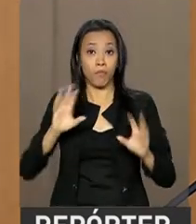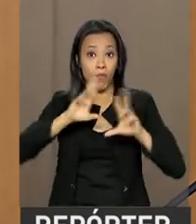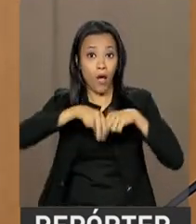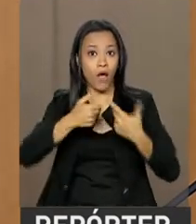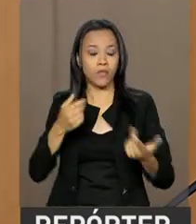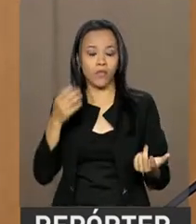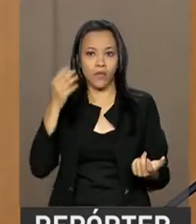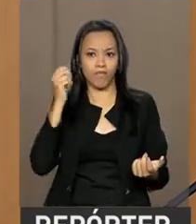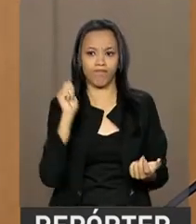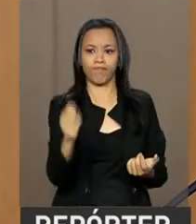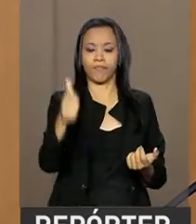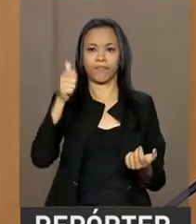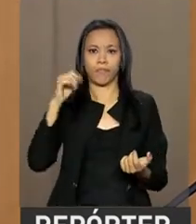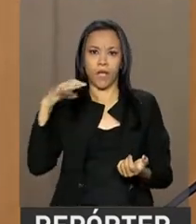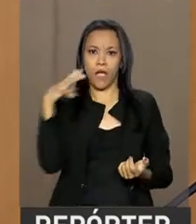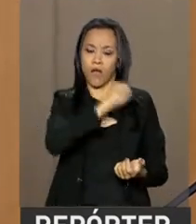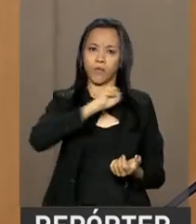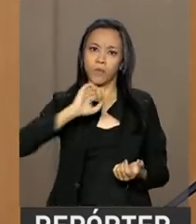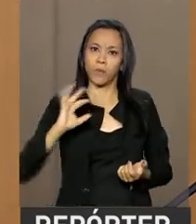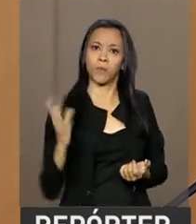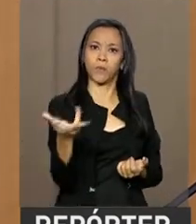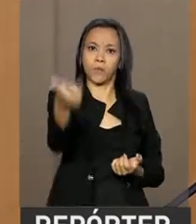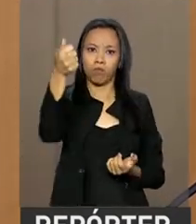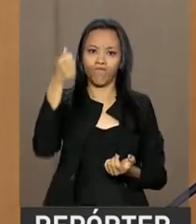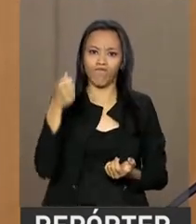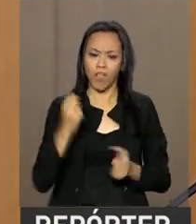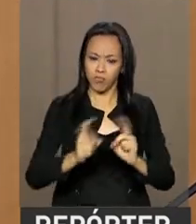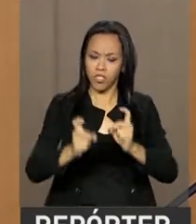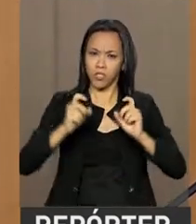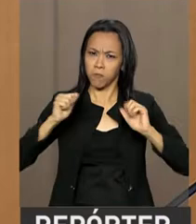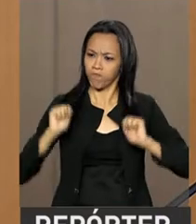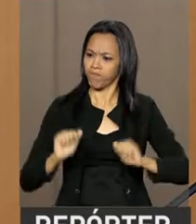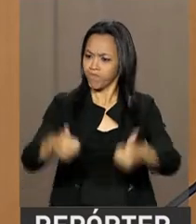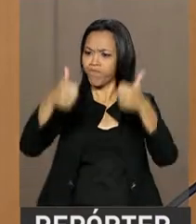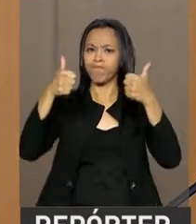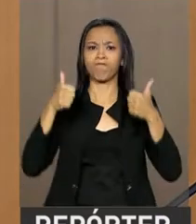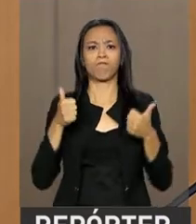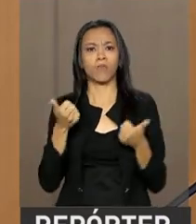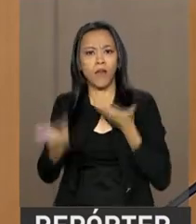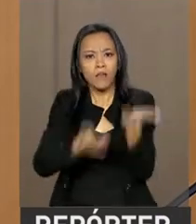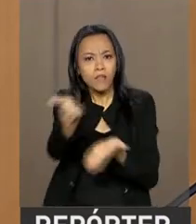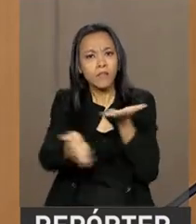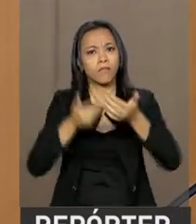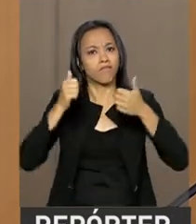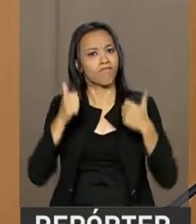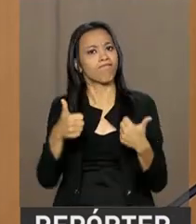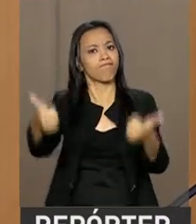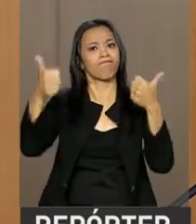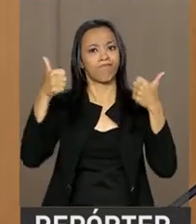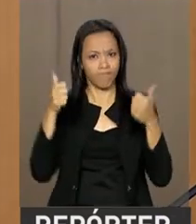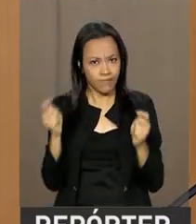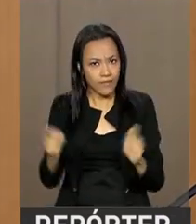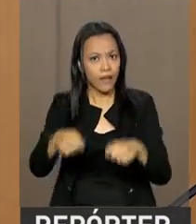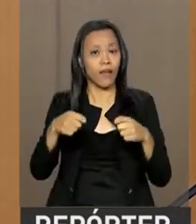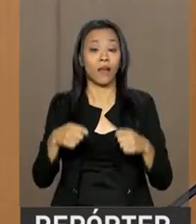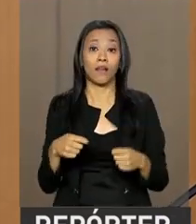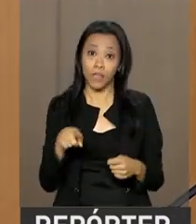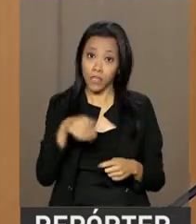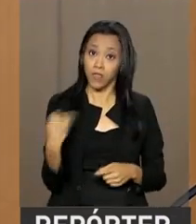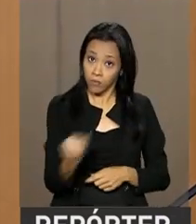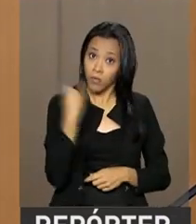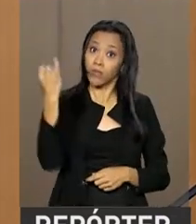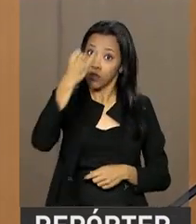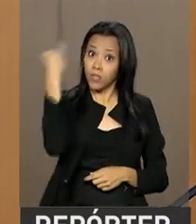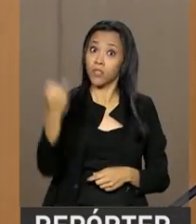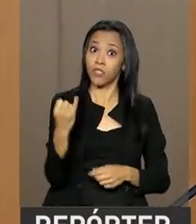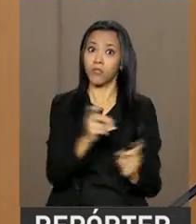pela capacidade de atendimento adequado a uma necessidade importante para o